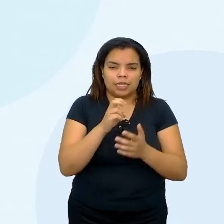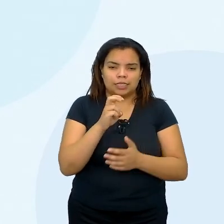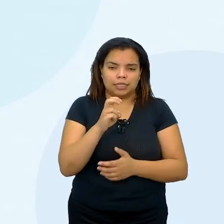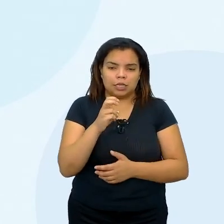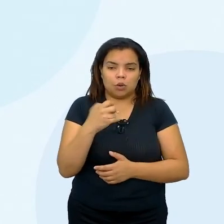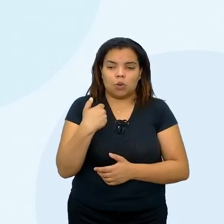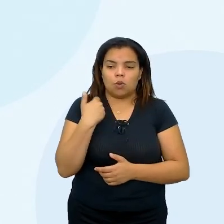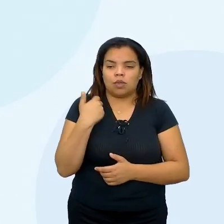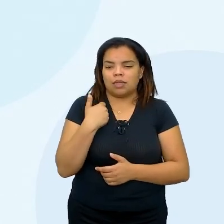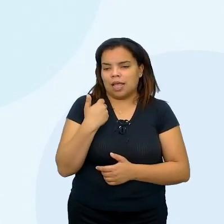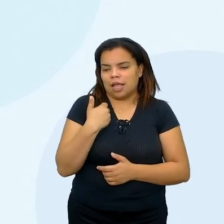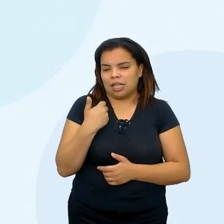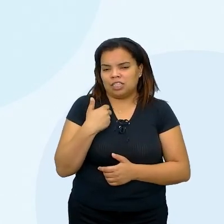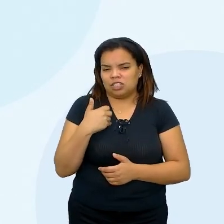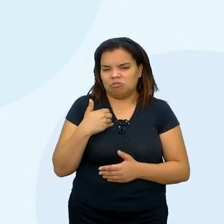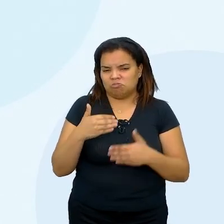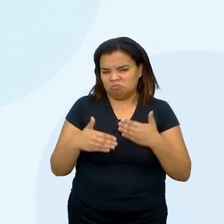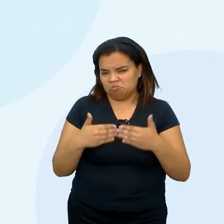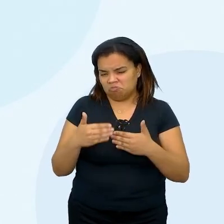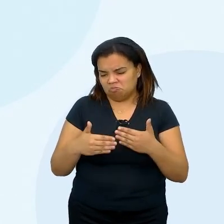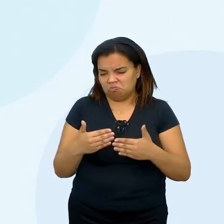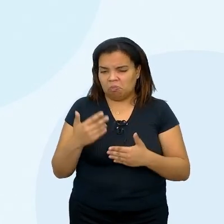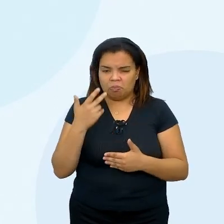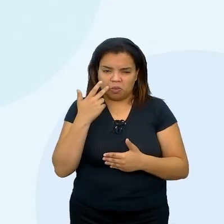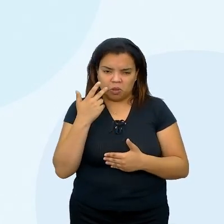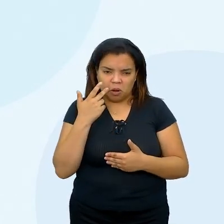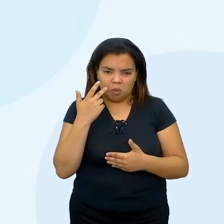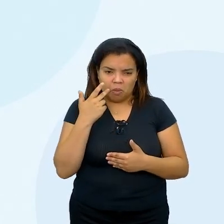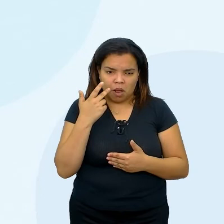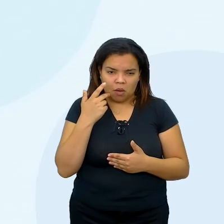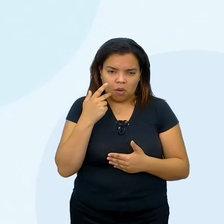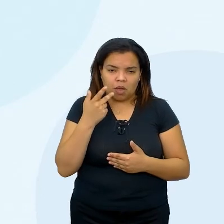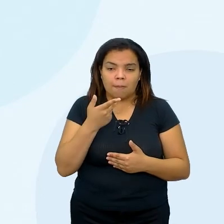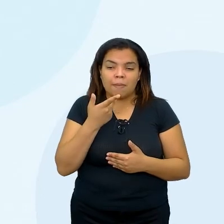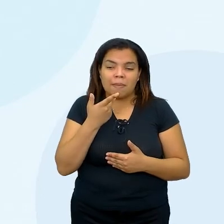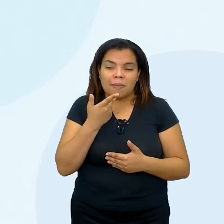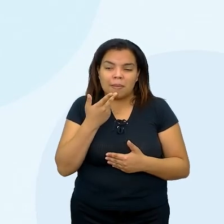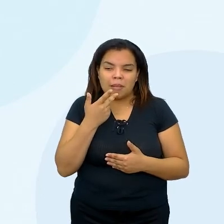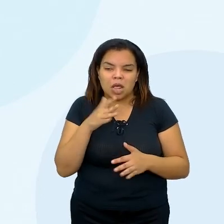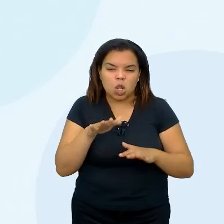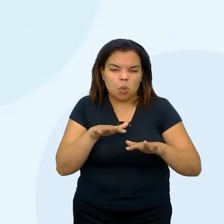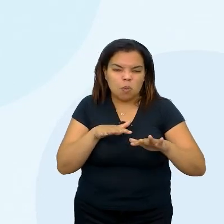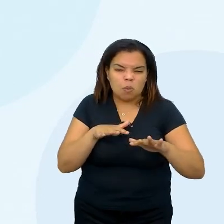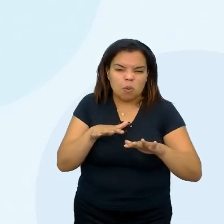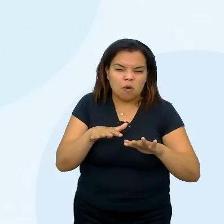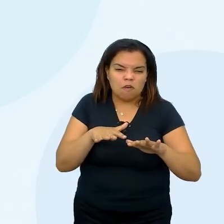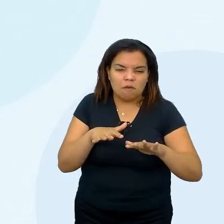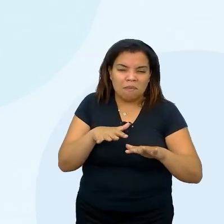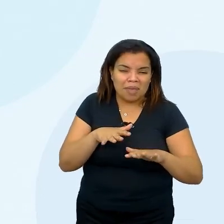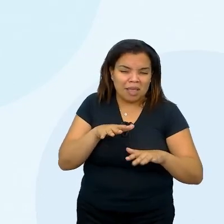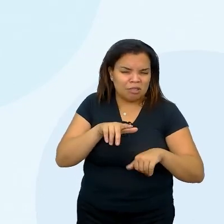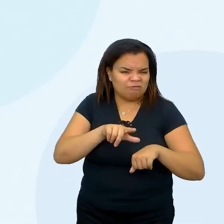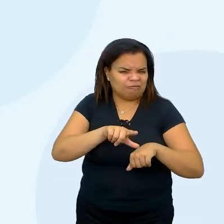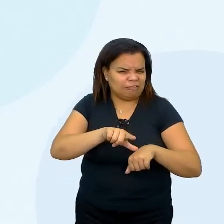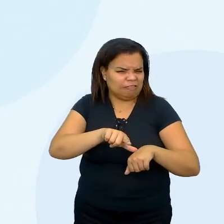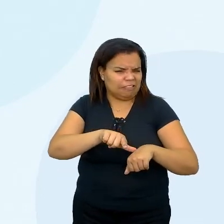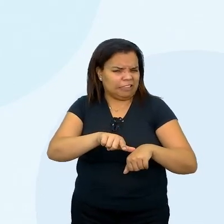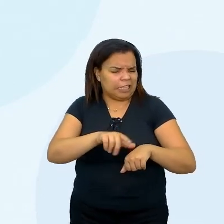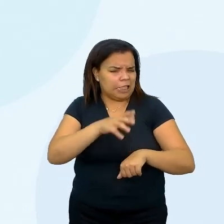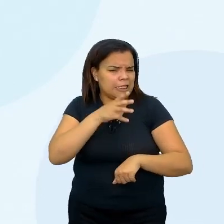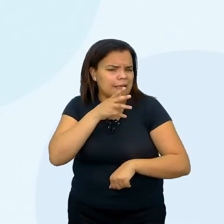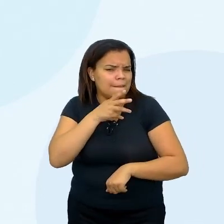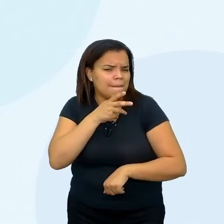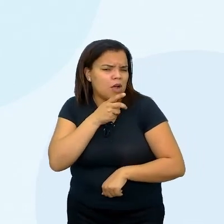vida. Geralmente, como se percebe? Um atraso na fala e na locomoção e os sinais posturais. Então, o